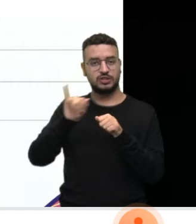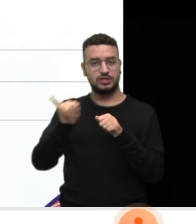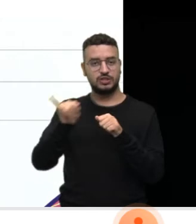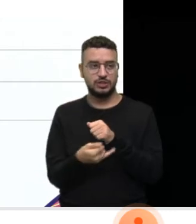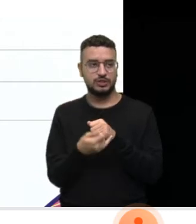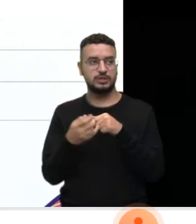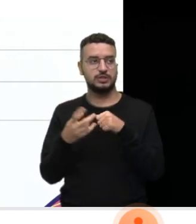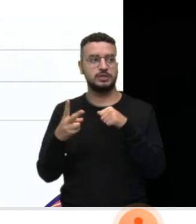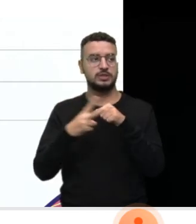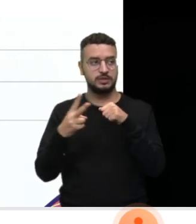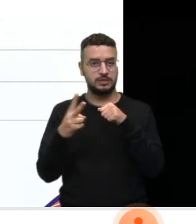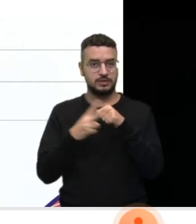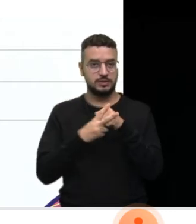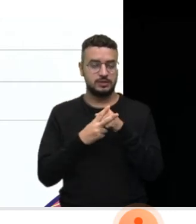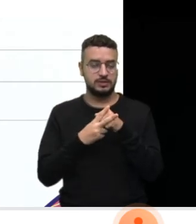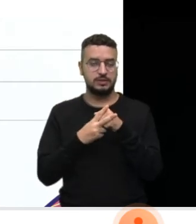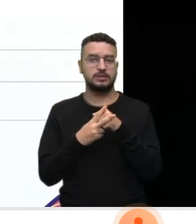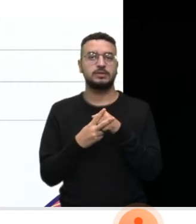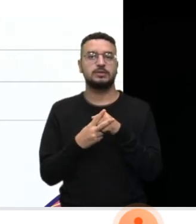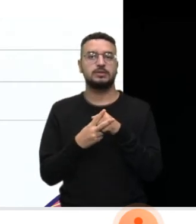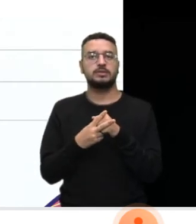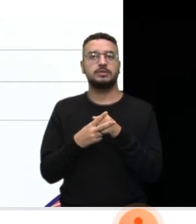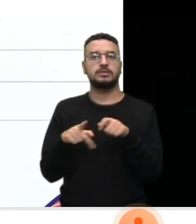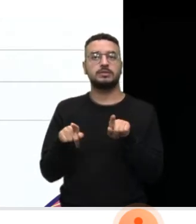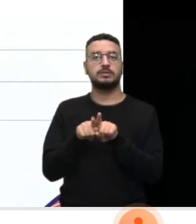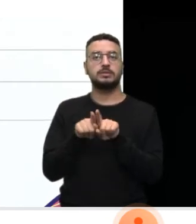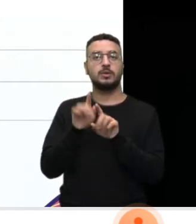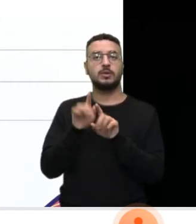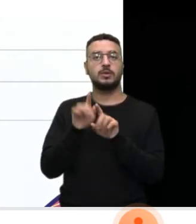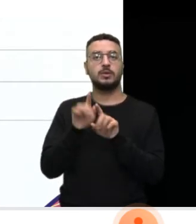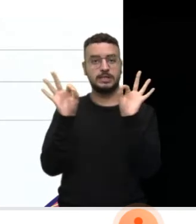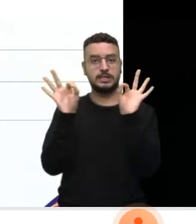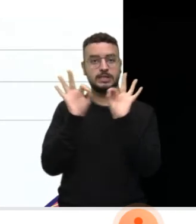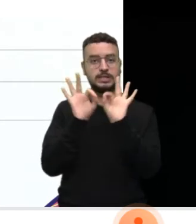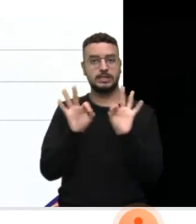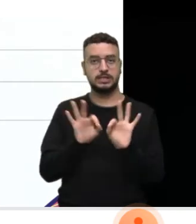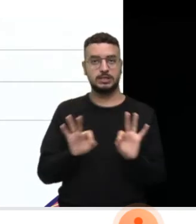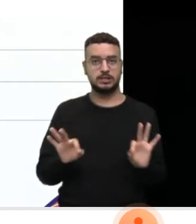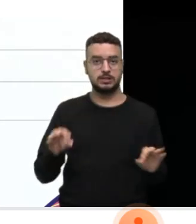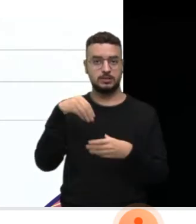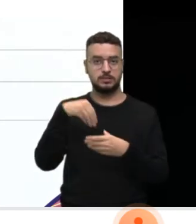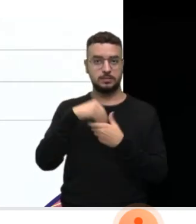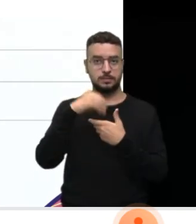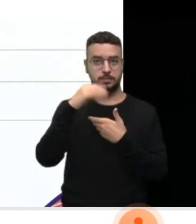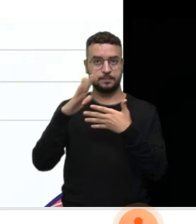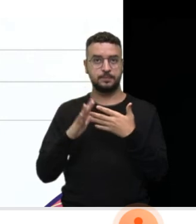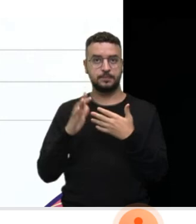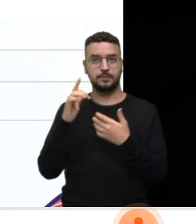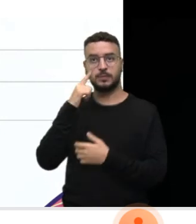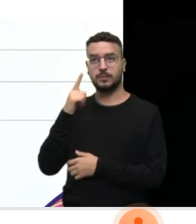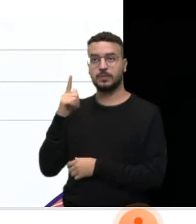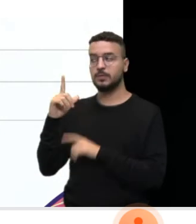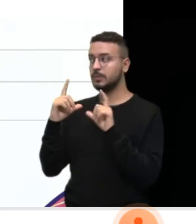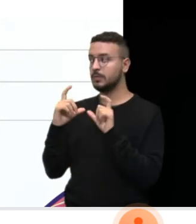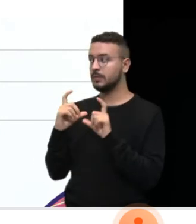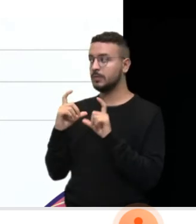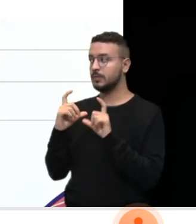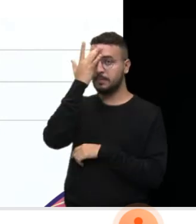e verbais, a organização sintática da Libras. Na figura nós temos alguém dizendo oi e o